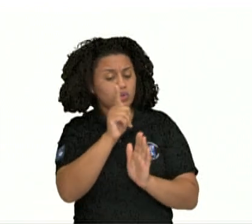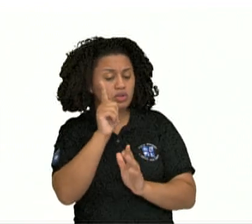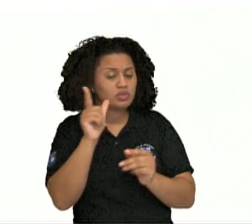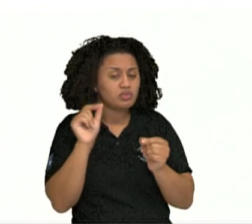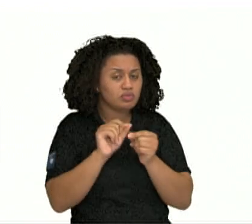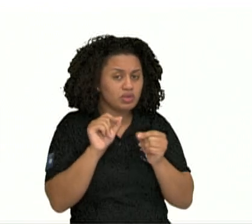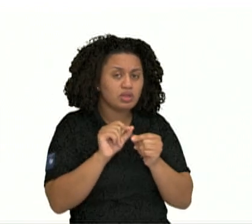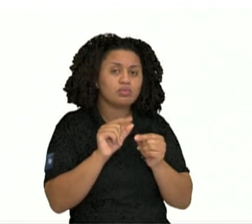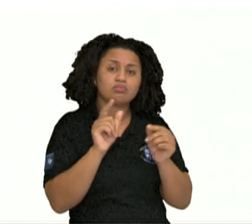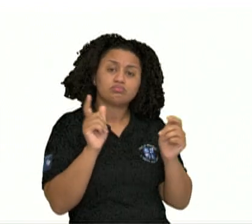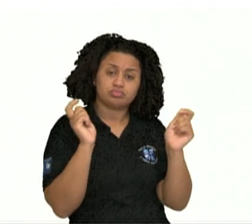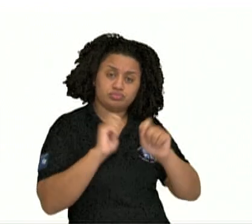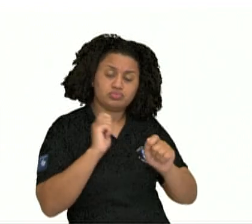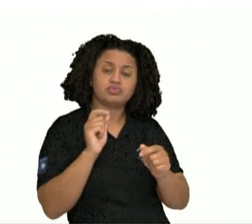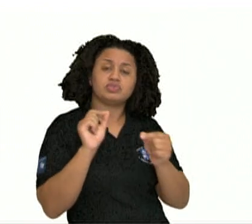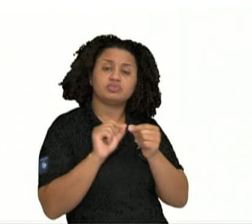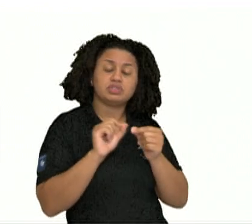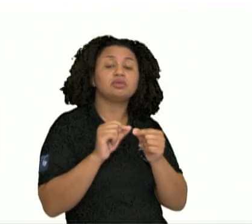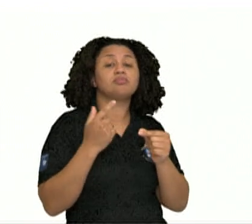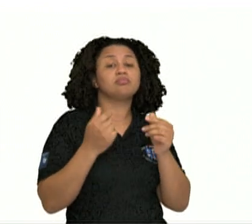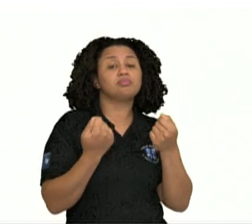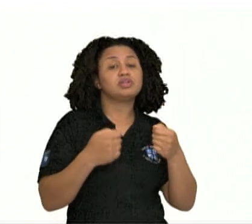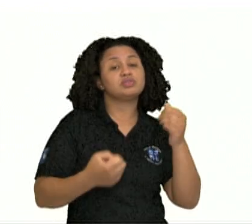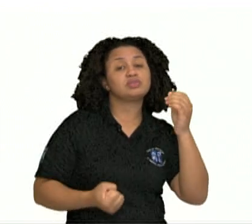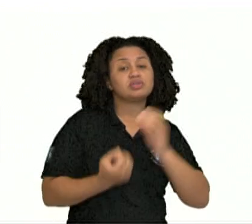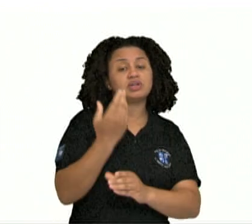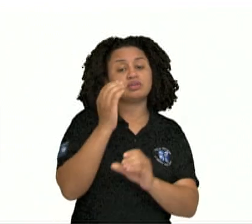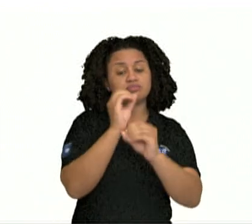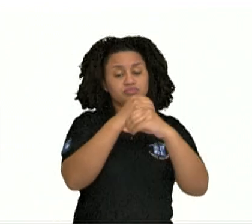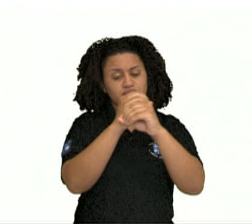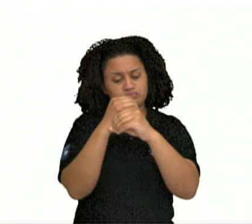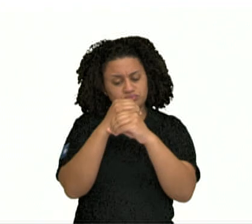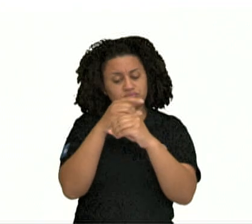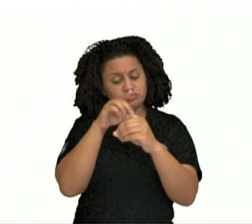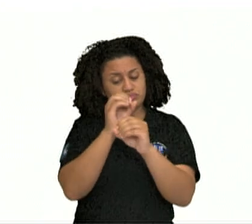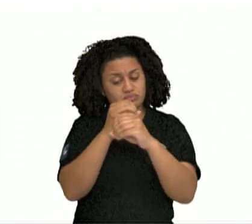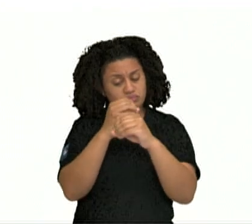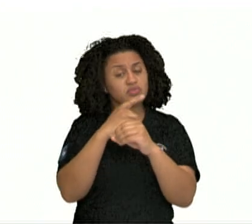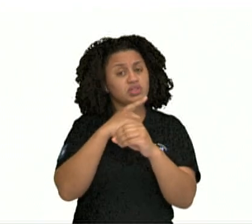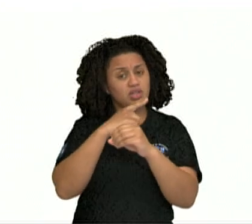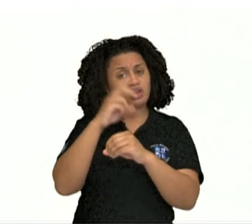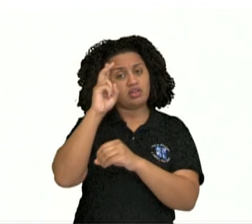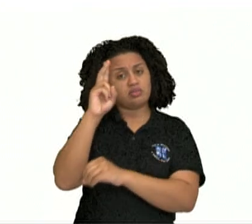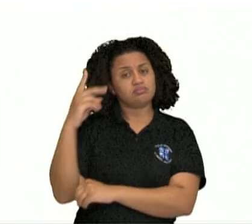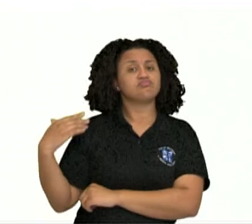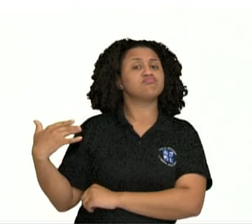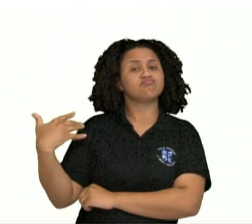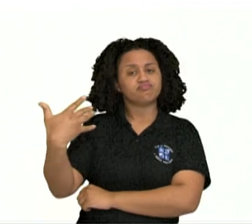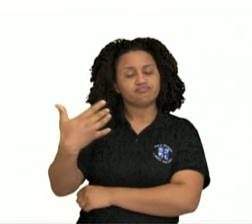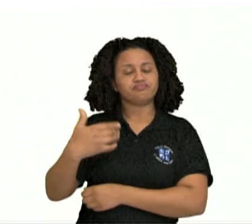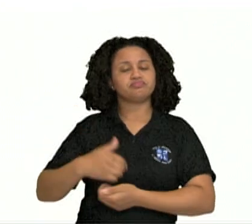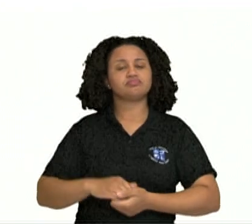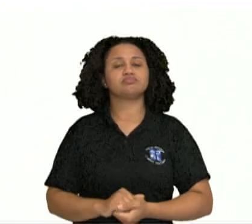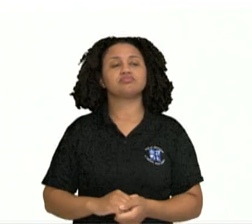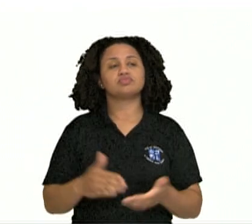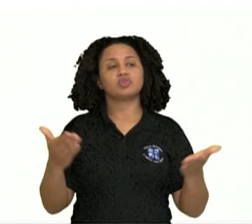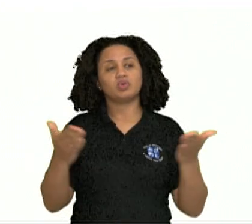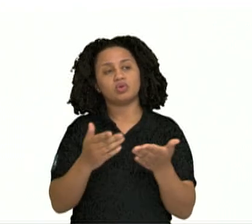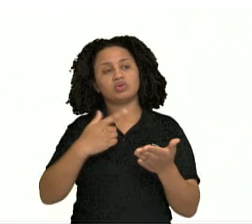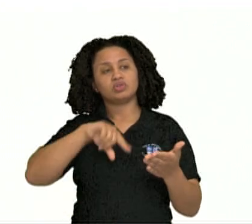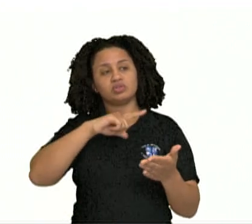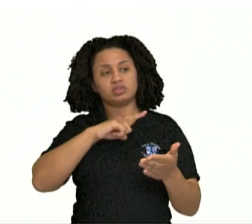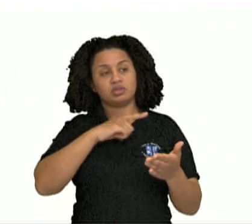foi necessário desenvolver microscópio microscópio tem todo uma história Ok hoje nós temos